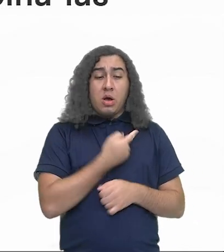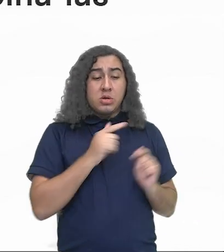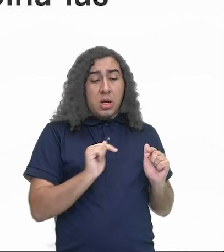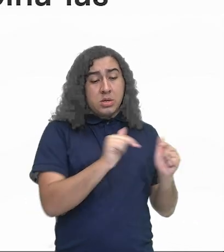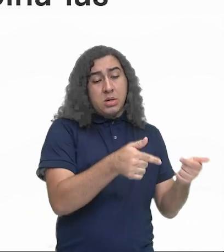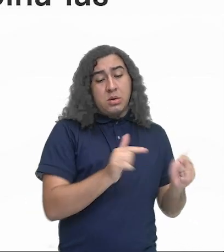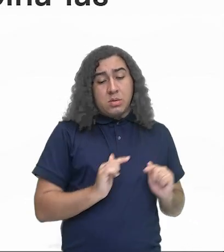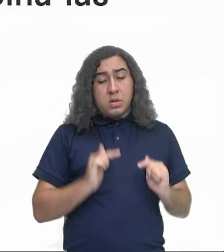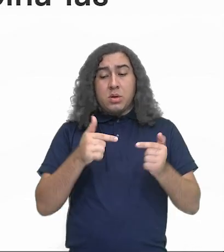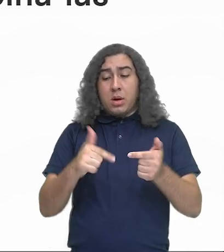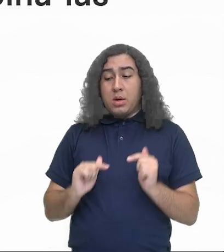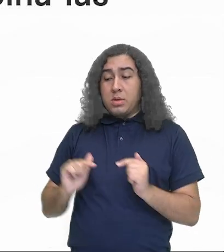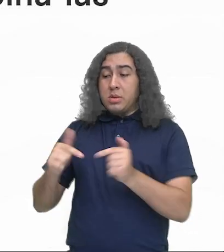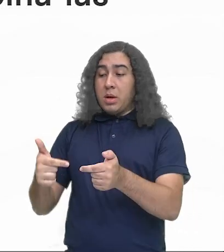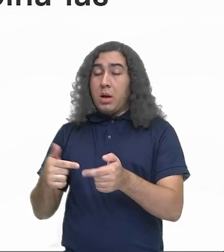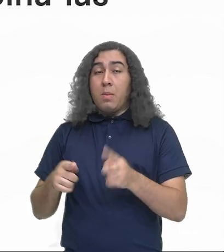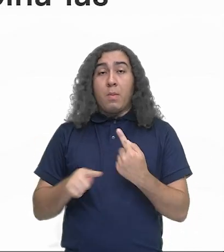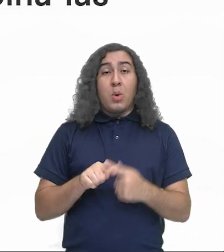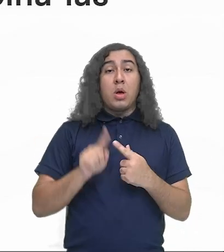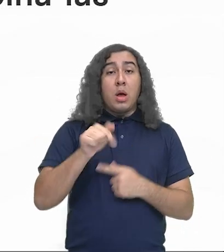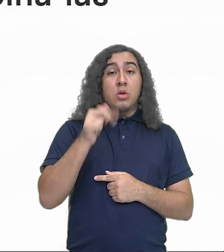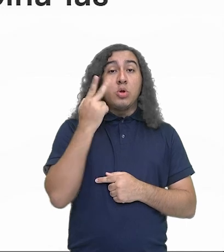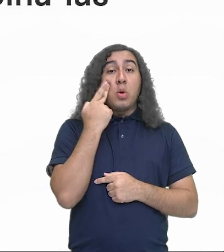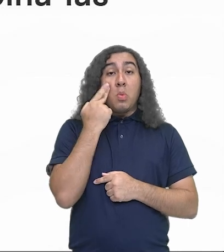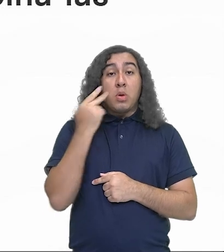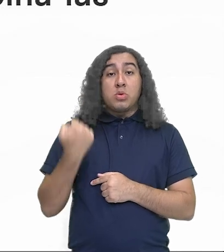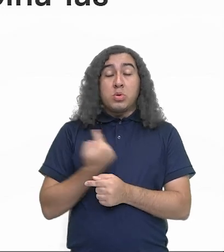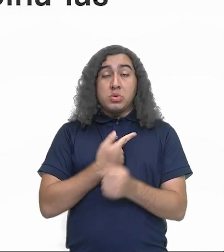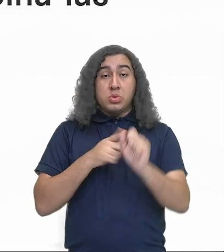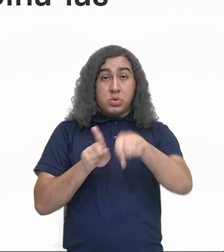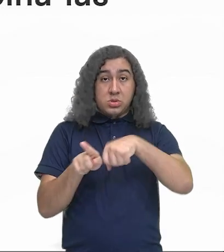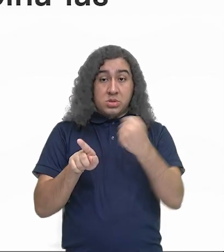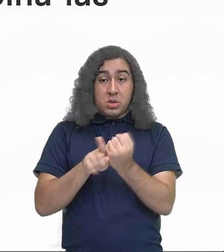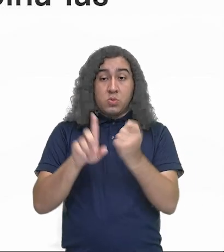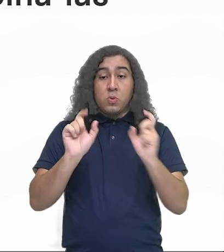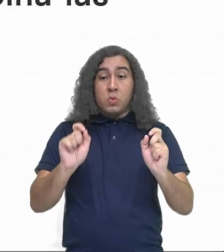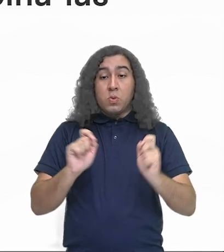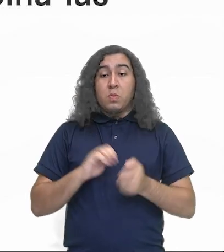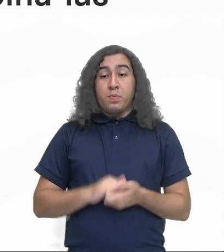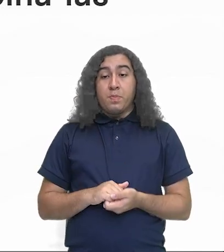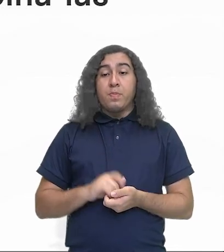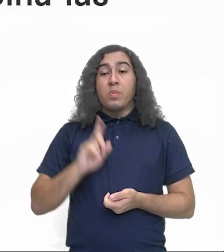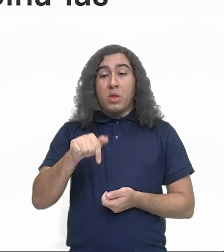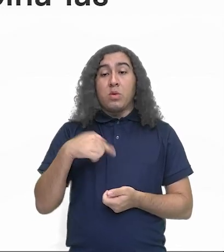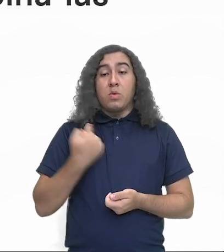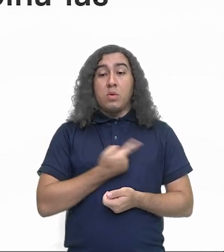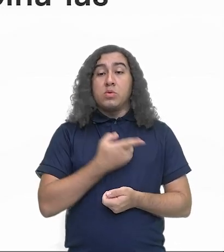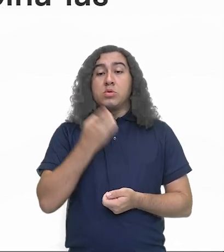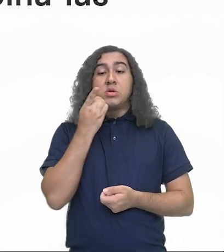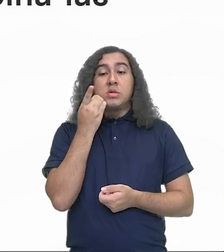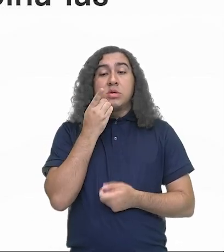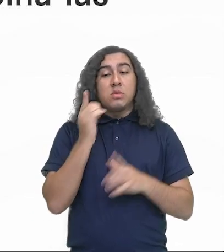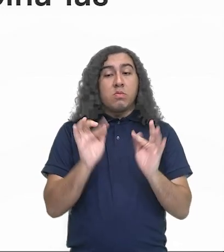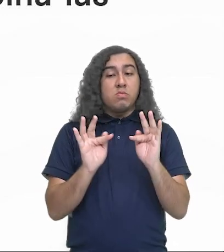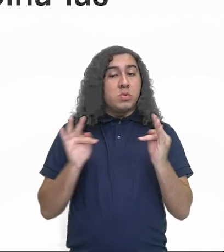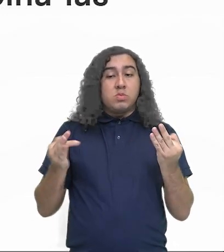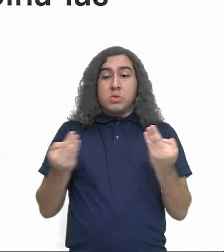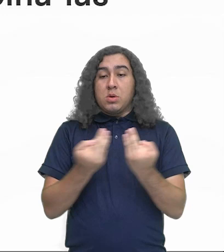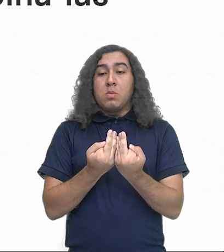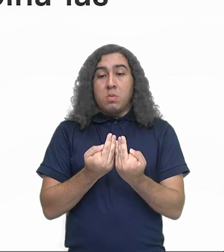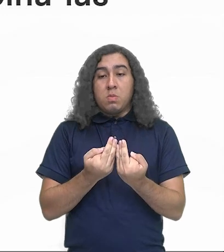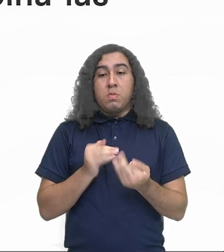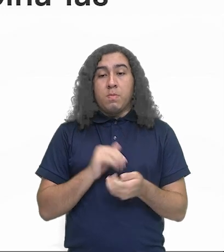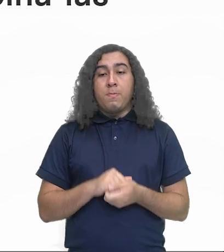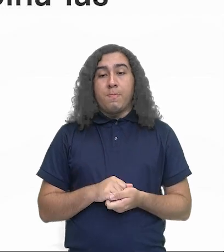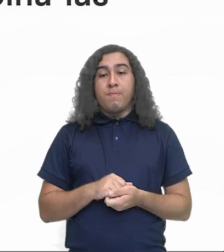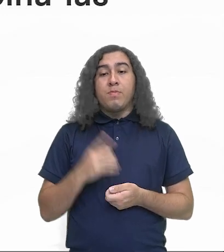fazemos aquilo, porque é muito comum na nossa sociedade. Isso aí são as nossas rotinas familiares, as